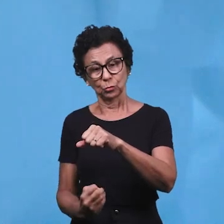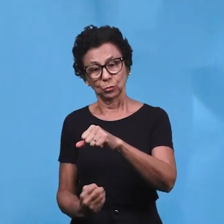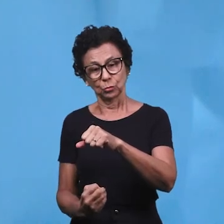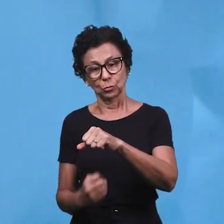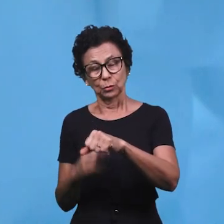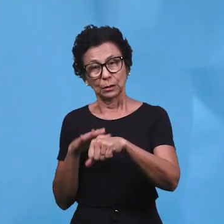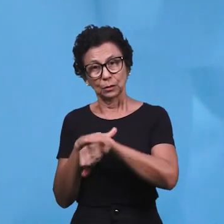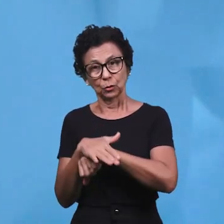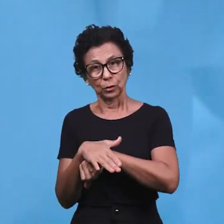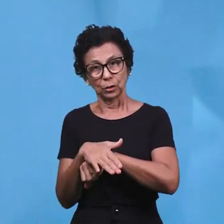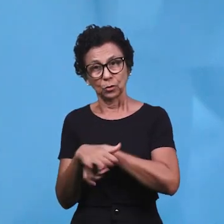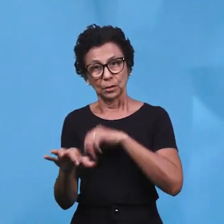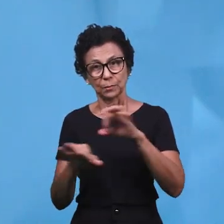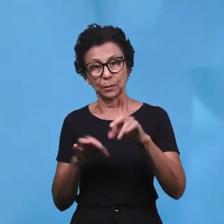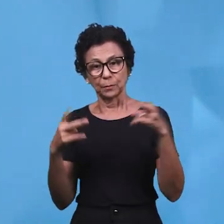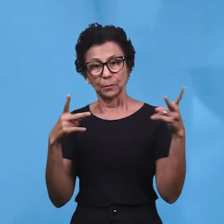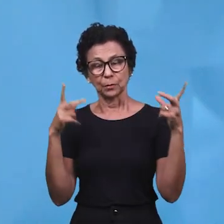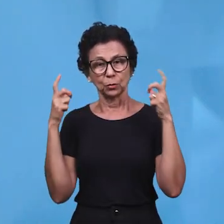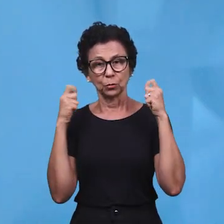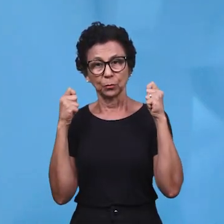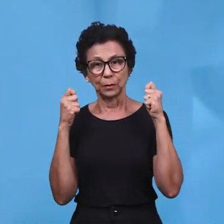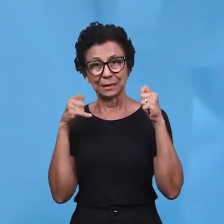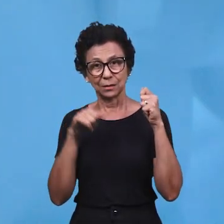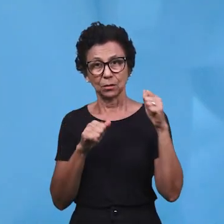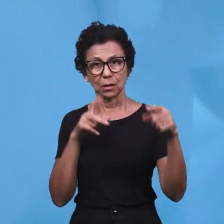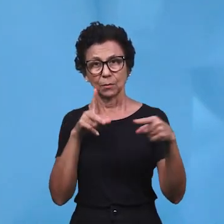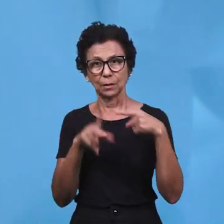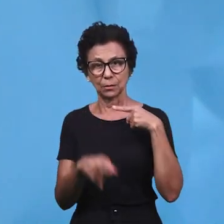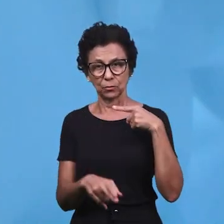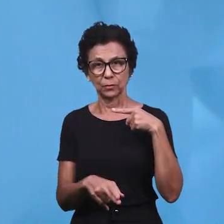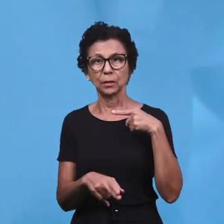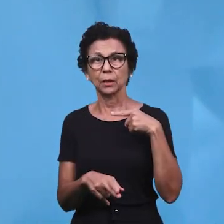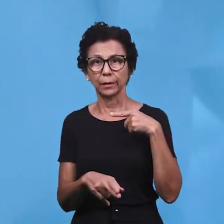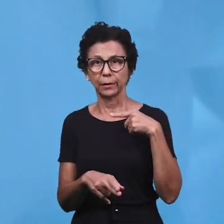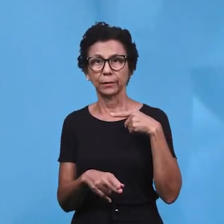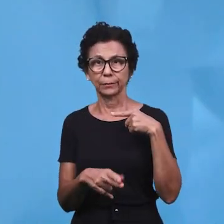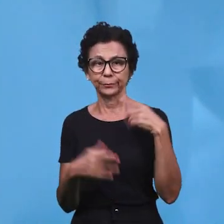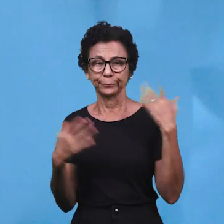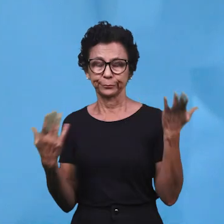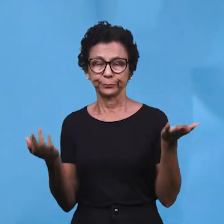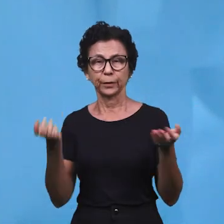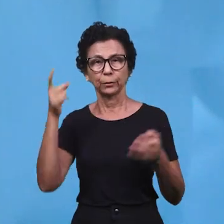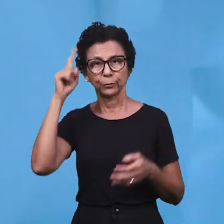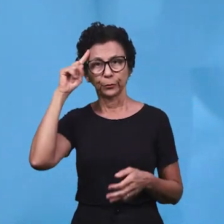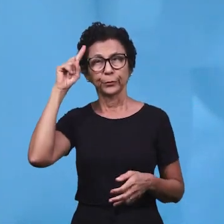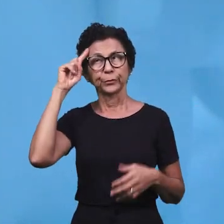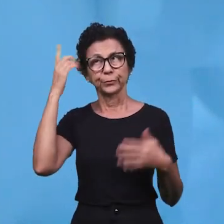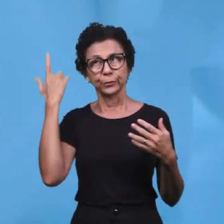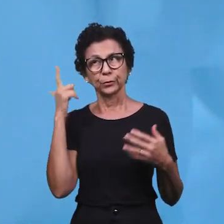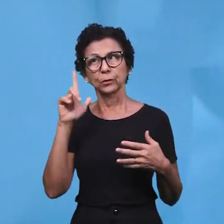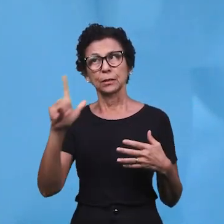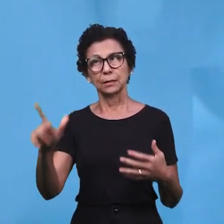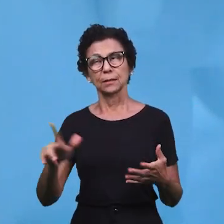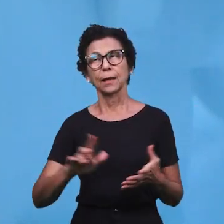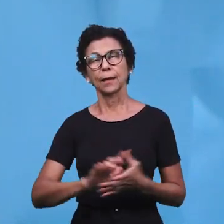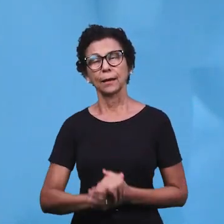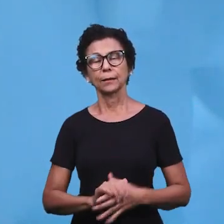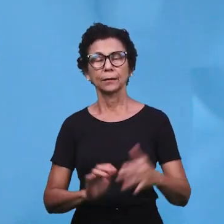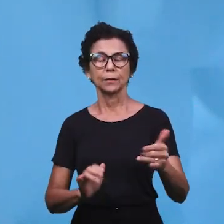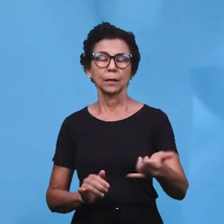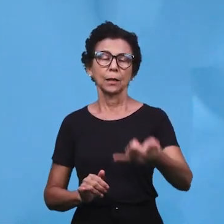nós interrompermos esse processo, né, de forma artificial, que é o que nós fazemos todos os dias, né,